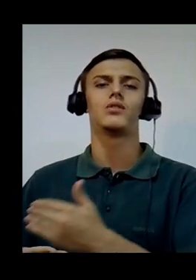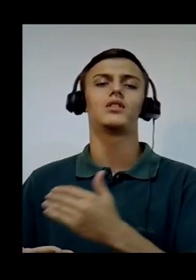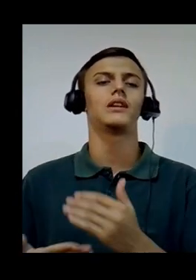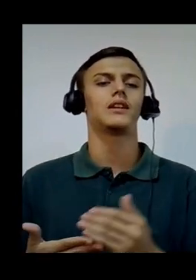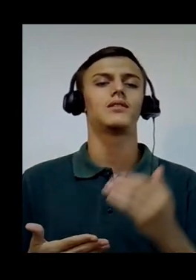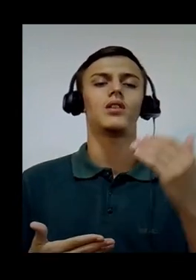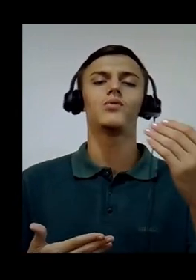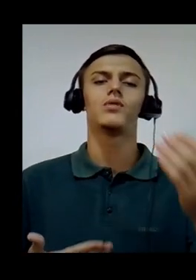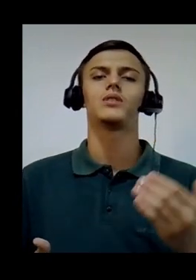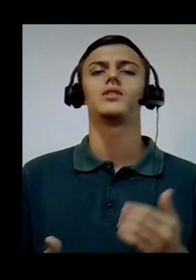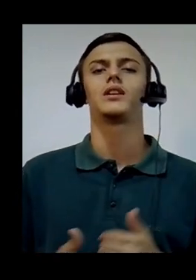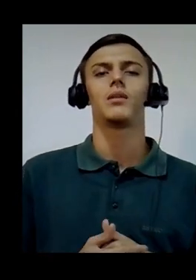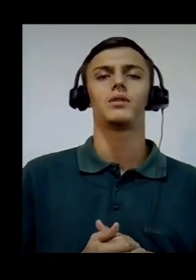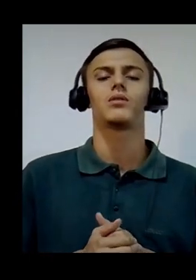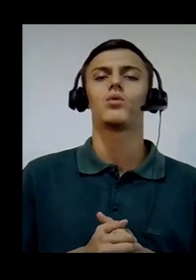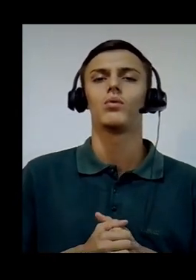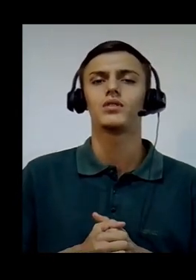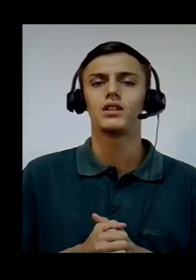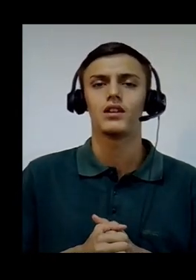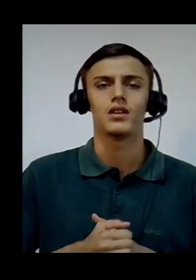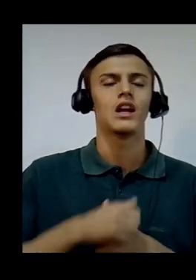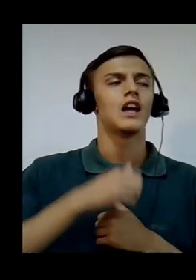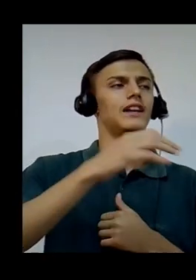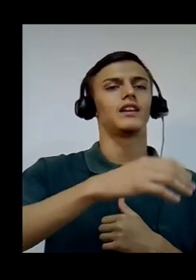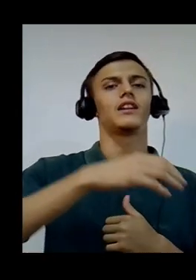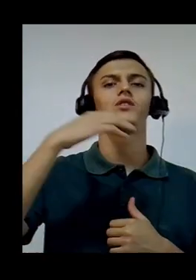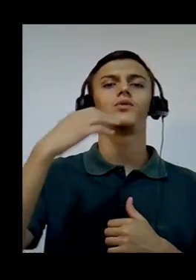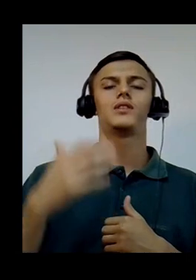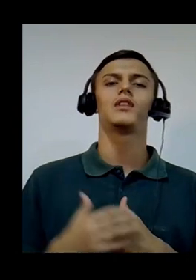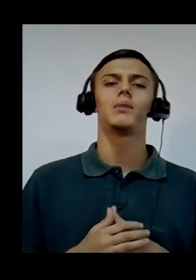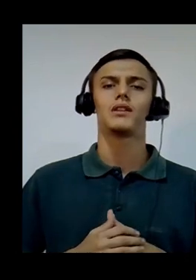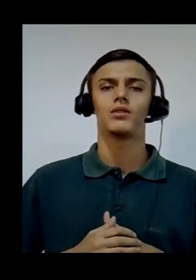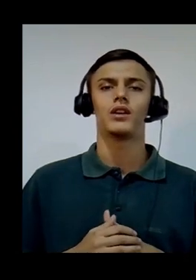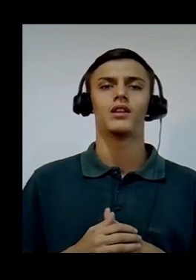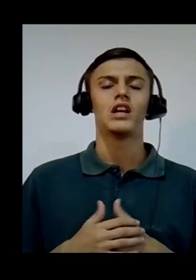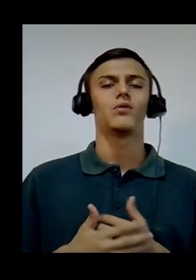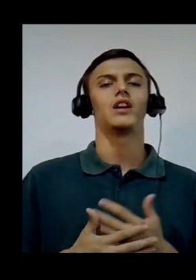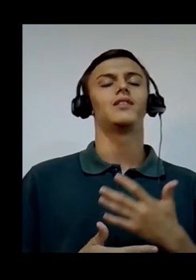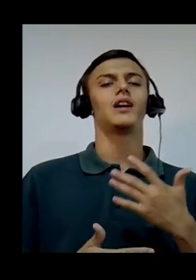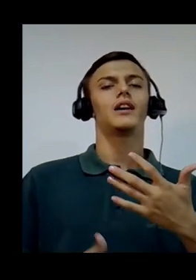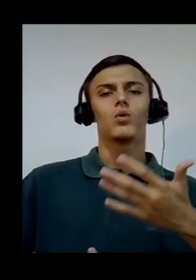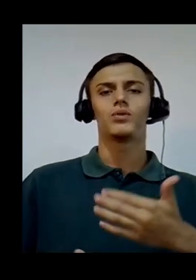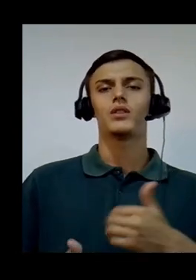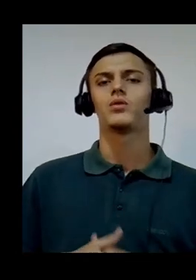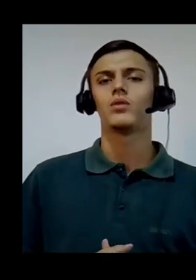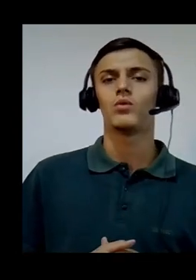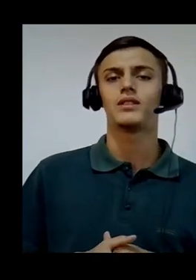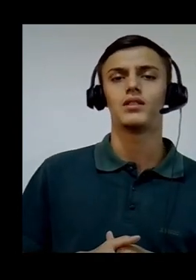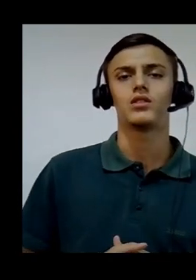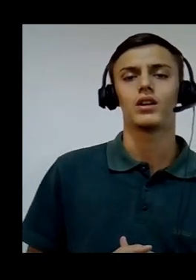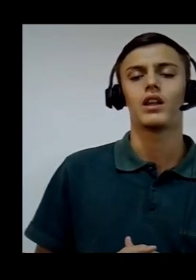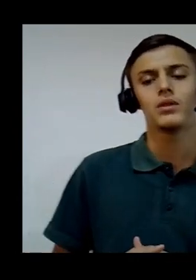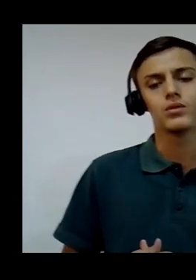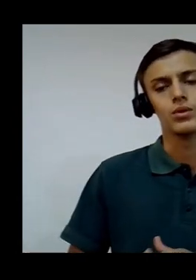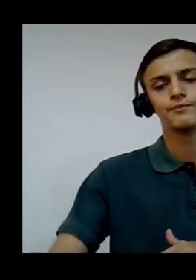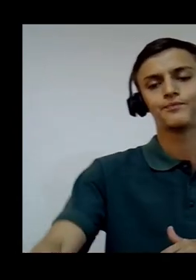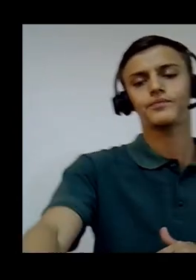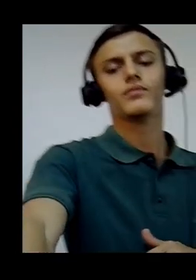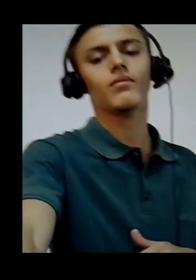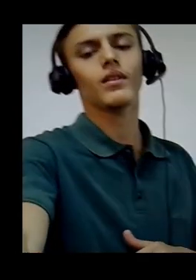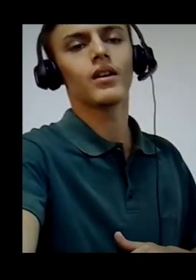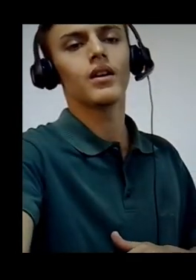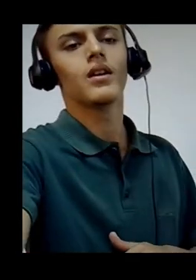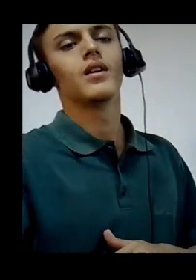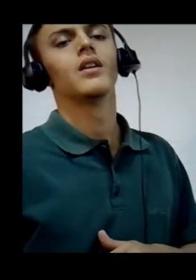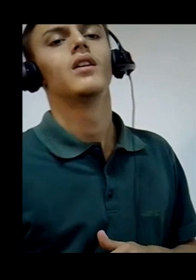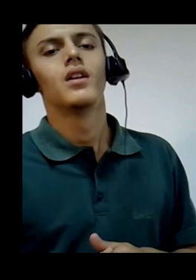mais segura, você vai estar salvando a vida daquela pessoa, com certeza. A integridade física e mental dela. Vai evitar que aconteça um acidente com aquela pessoa.